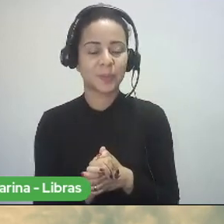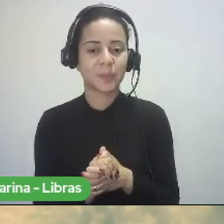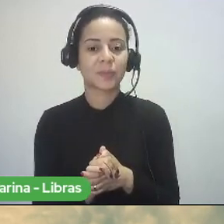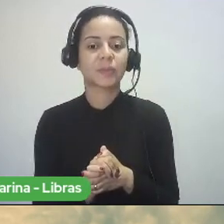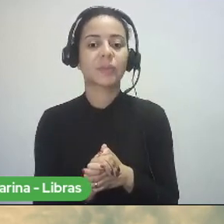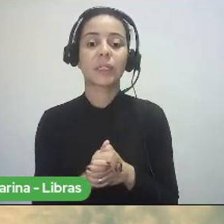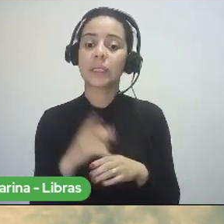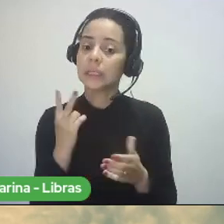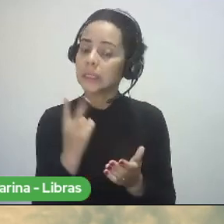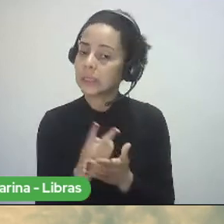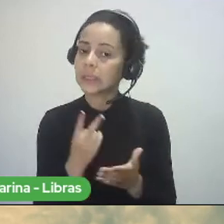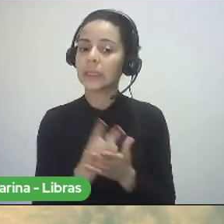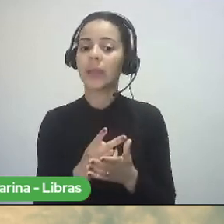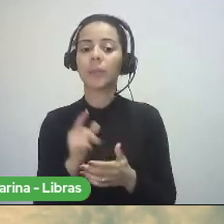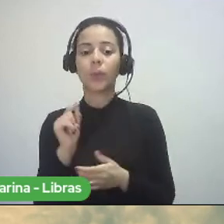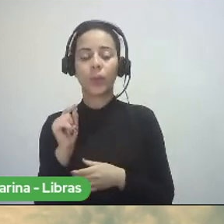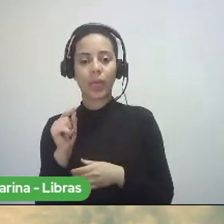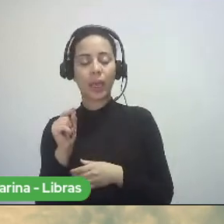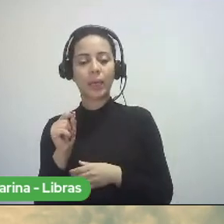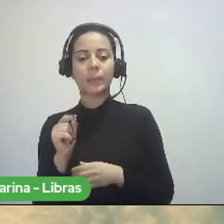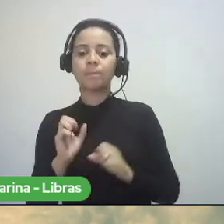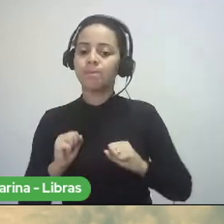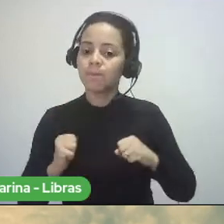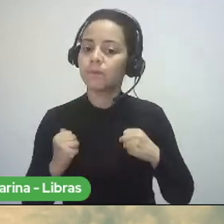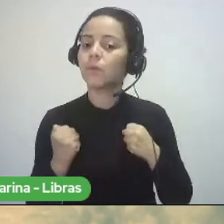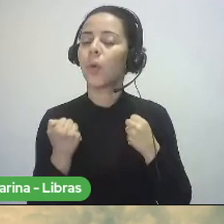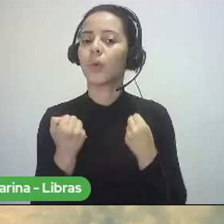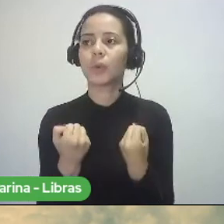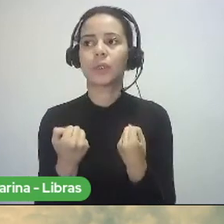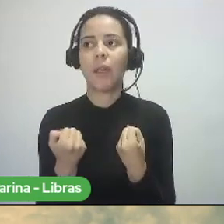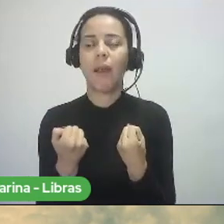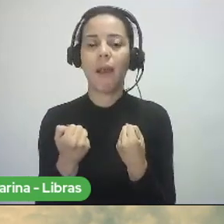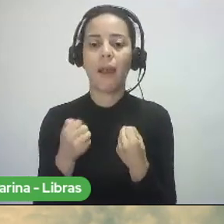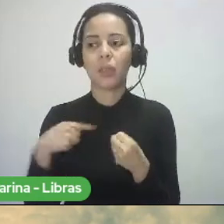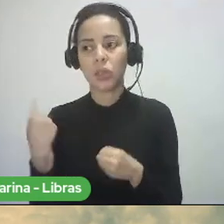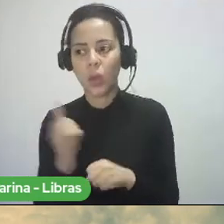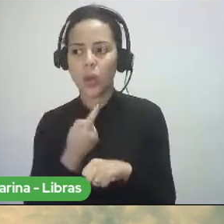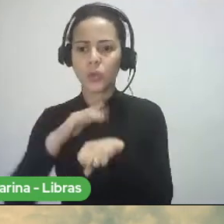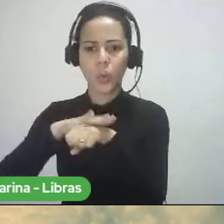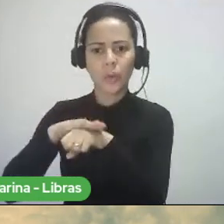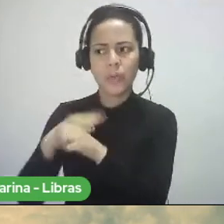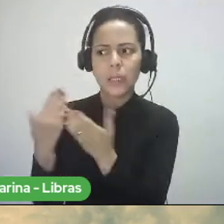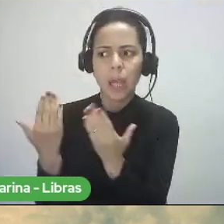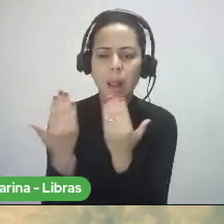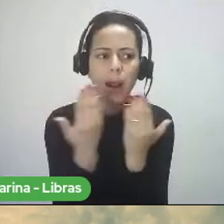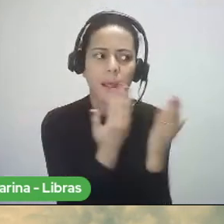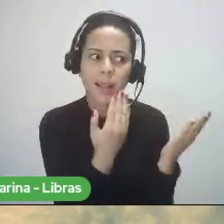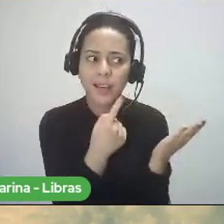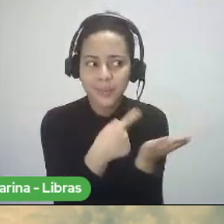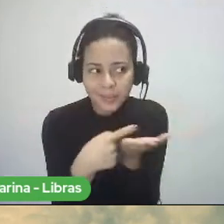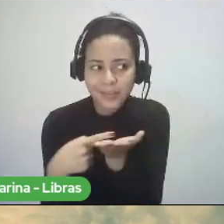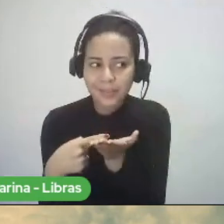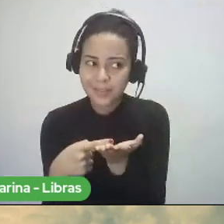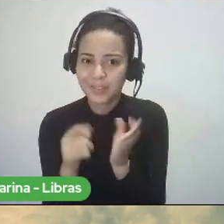procurando transformar a discussão num consenso em vez de uma